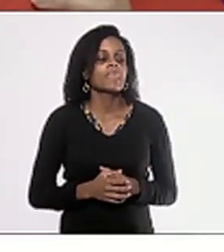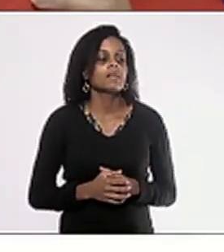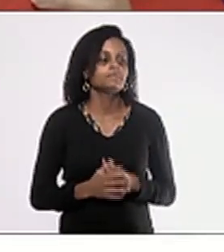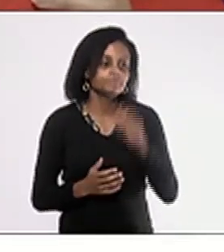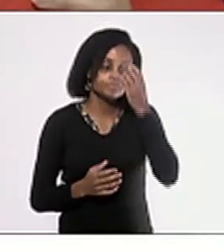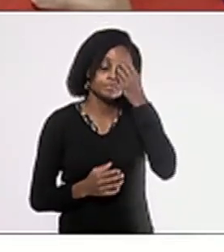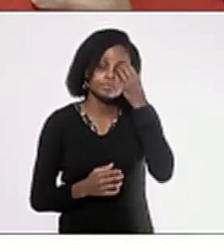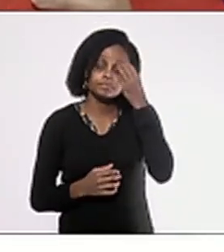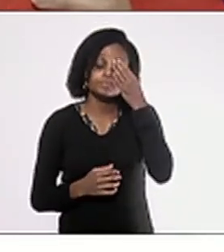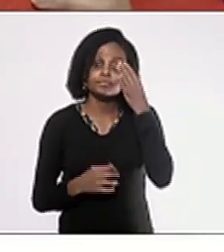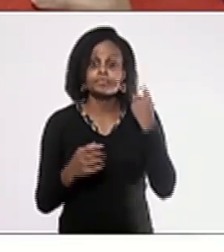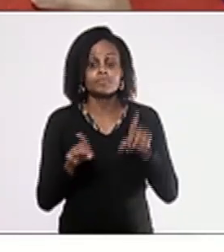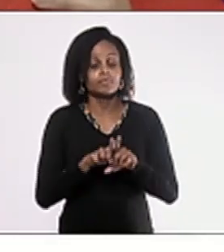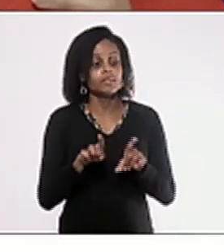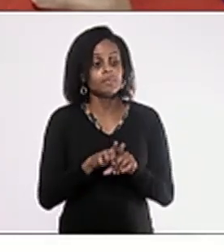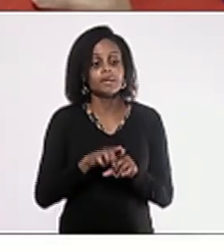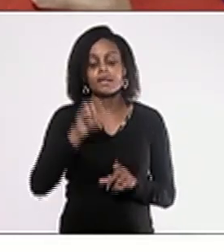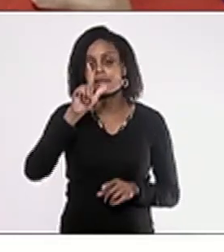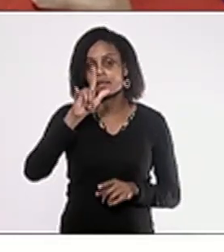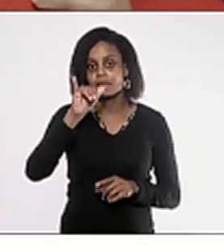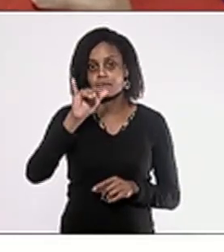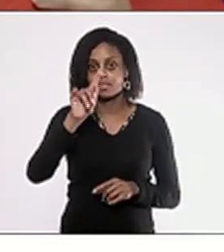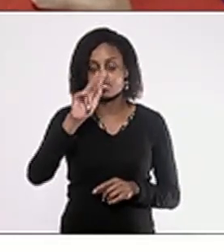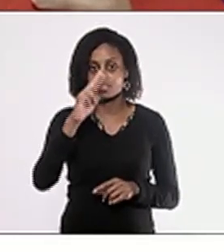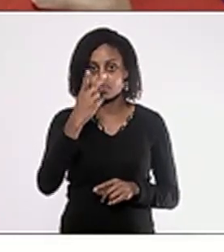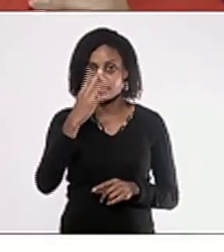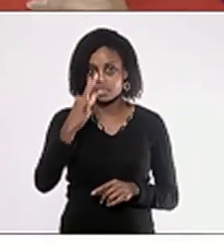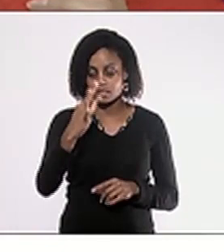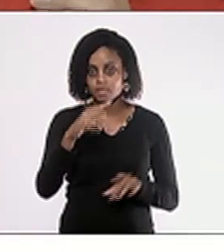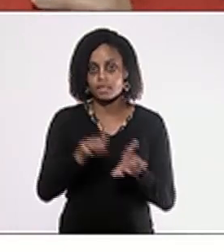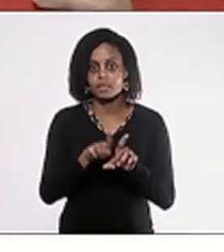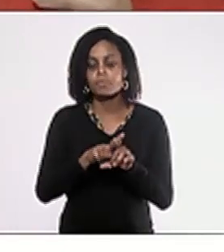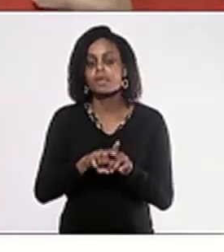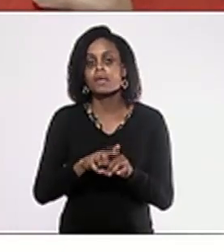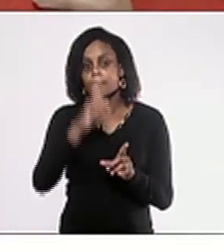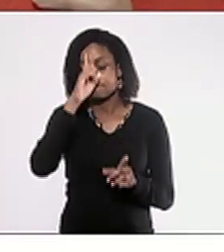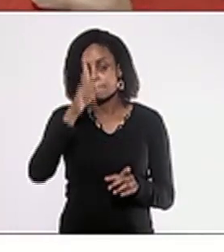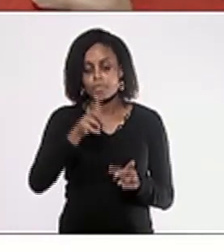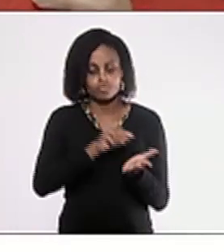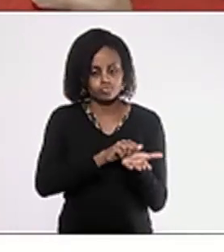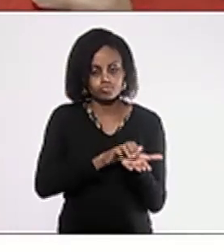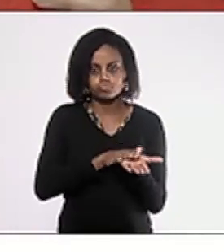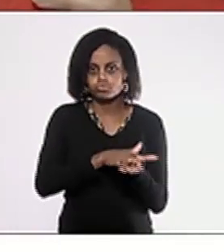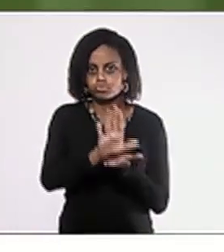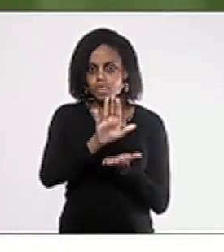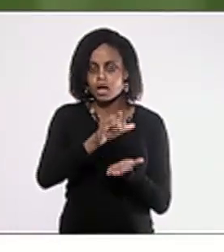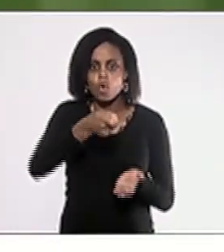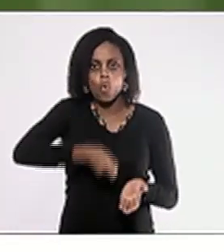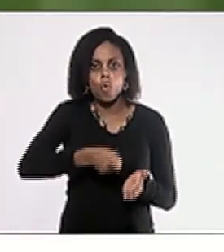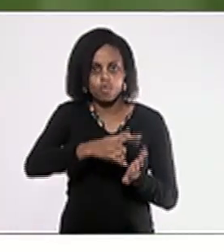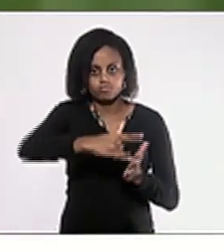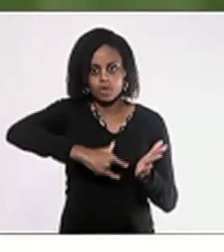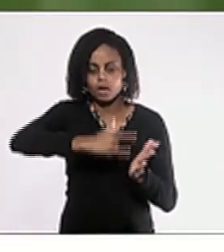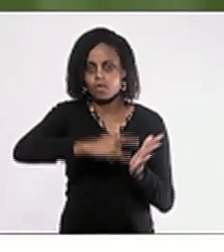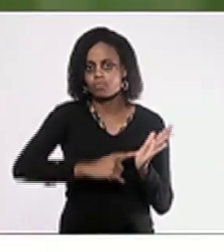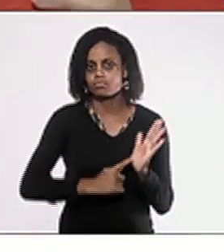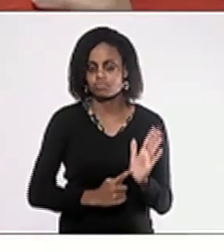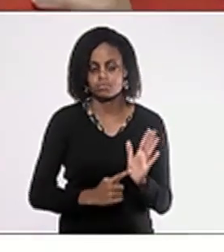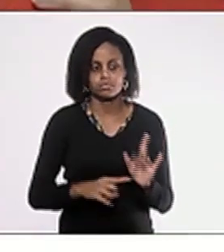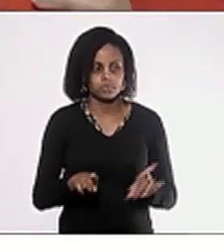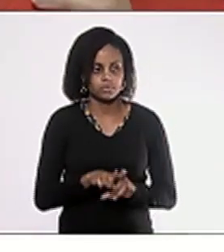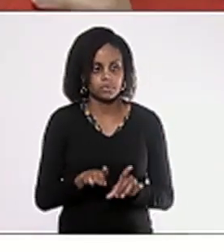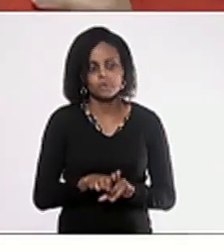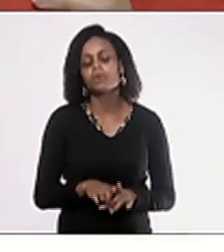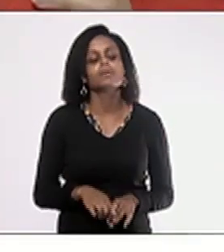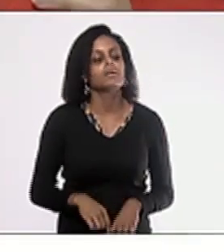Tanto que até a Light agora já está emitindo conta simultânea também. Né? Então, mas é a SEDAI que manda esse funcionário? Isso, é